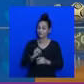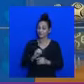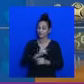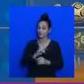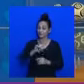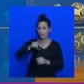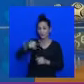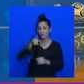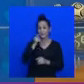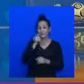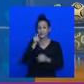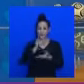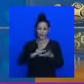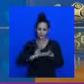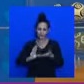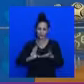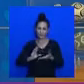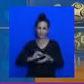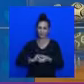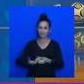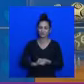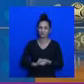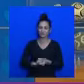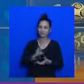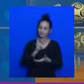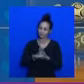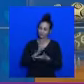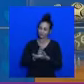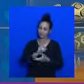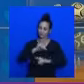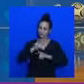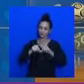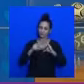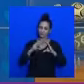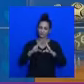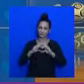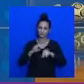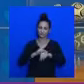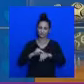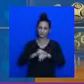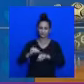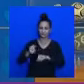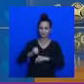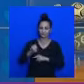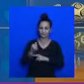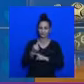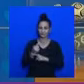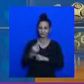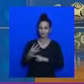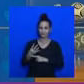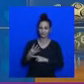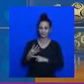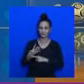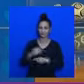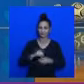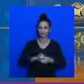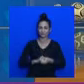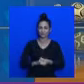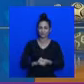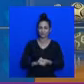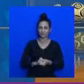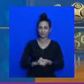ainda tem muitas chances. Seguimos sorteando. Bola marrom, número 14. Marrom